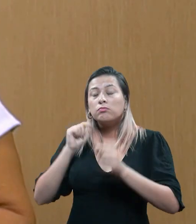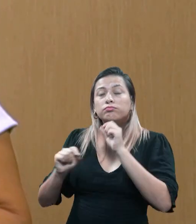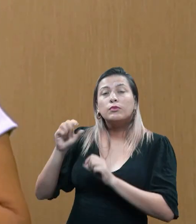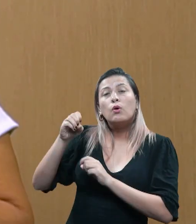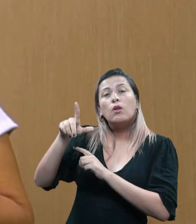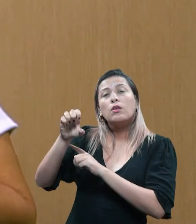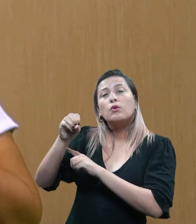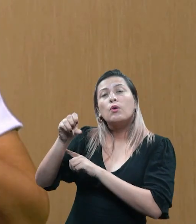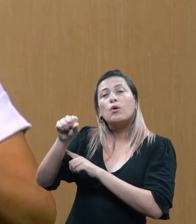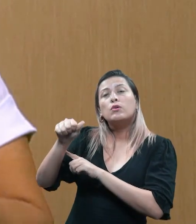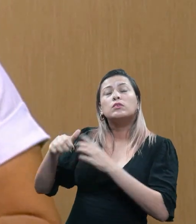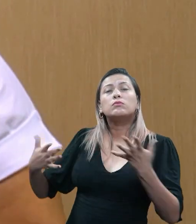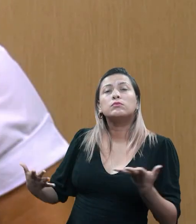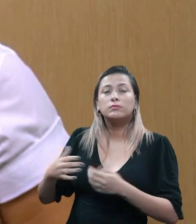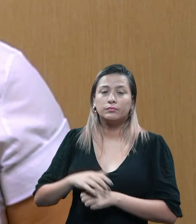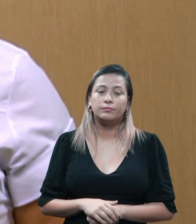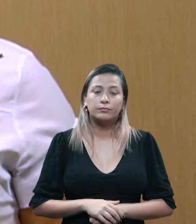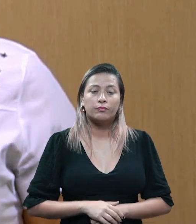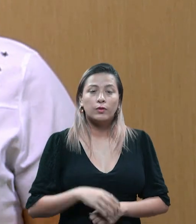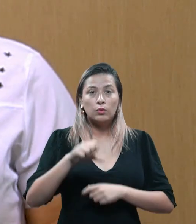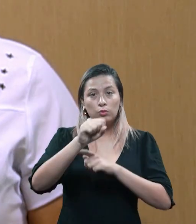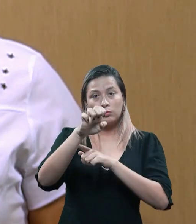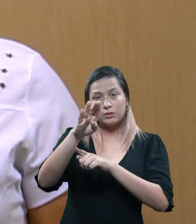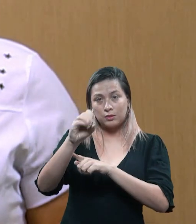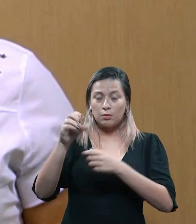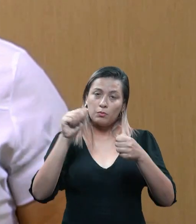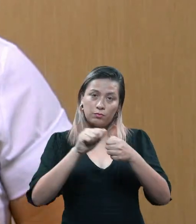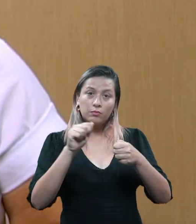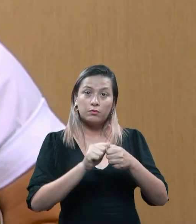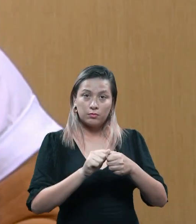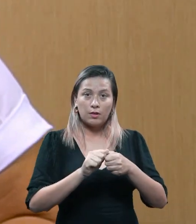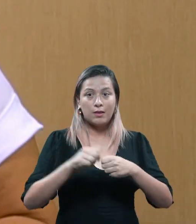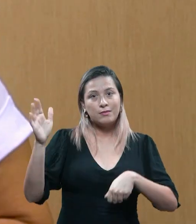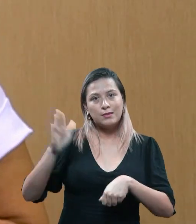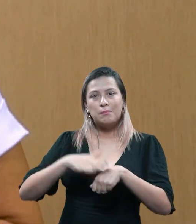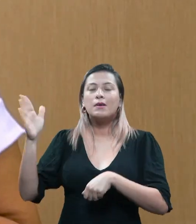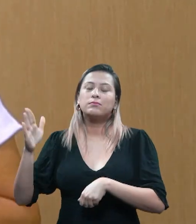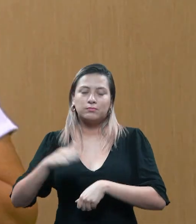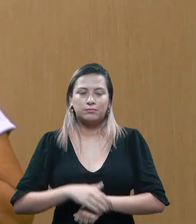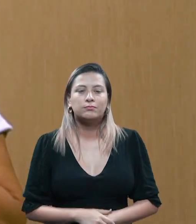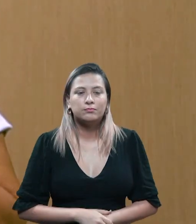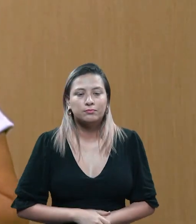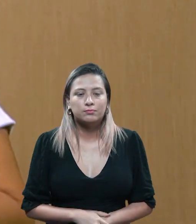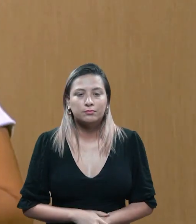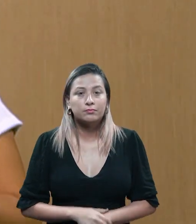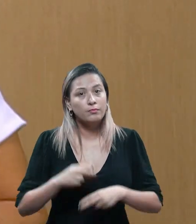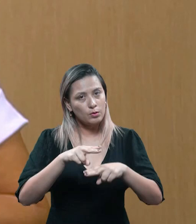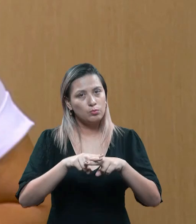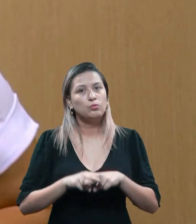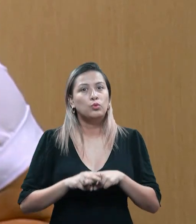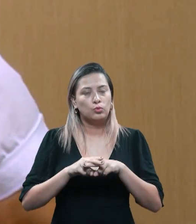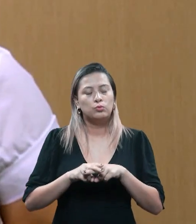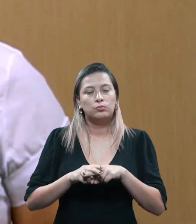oleosa quando a produção de sebo pelas glândulas sebáceas for maior. Por esse motivo, os